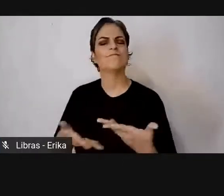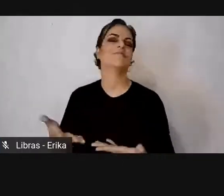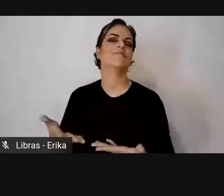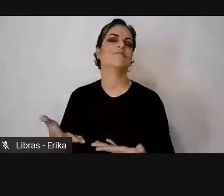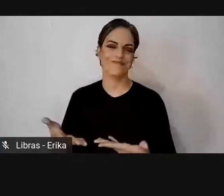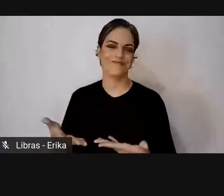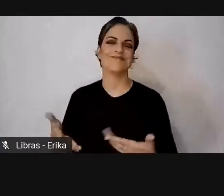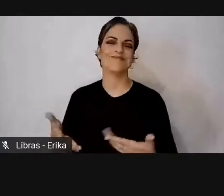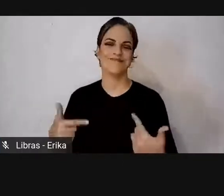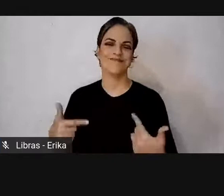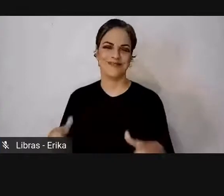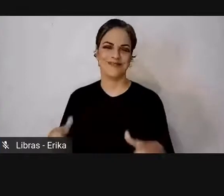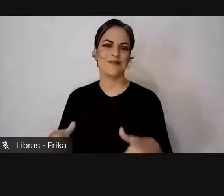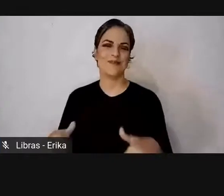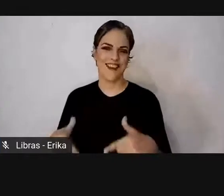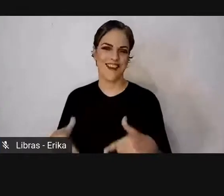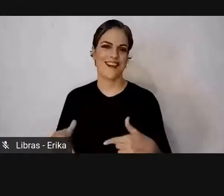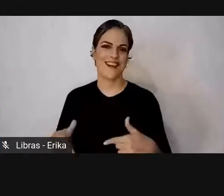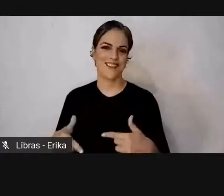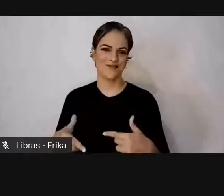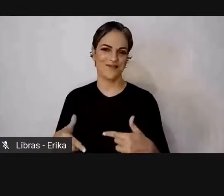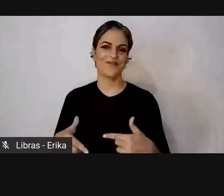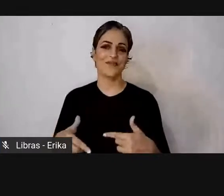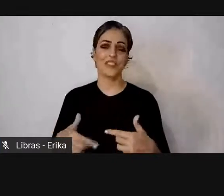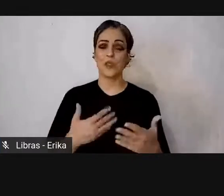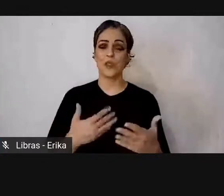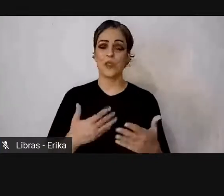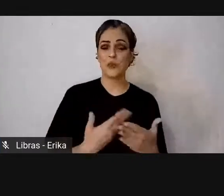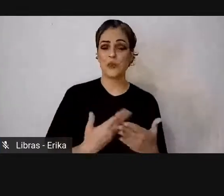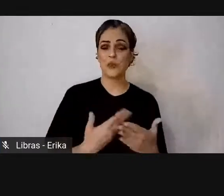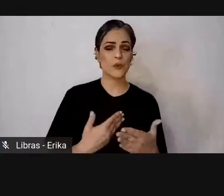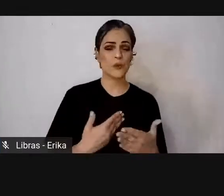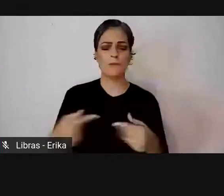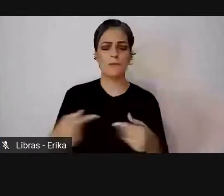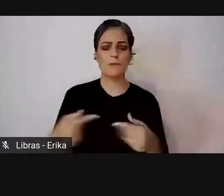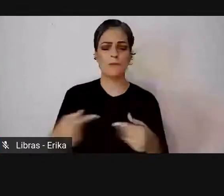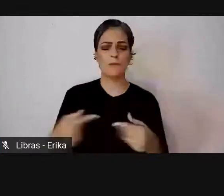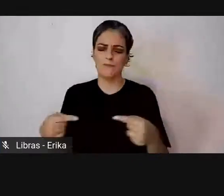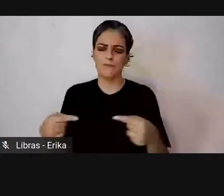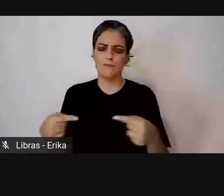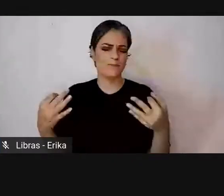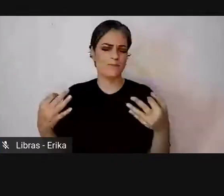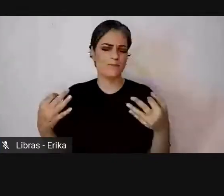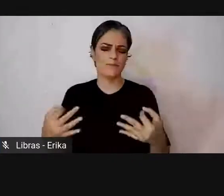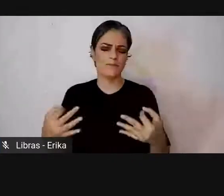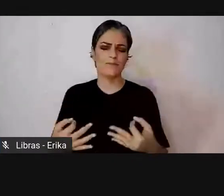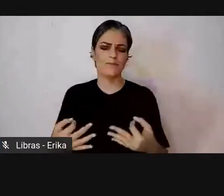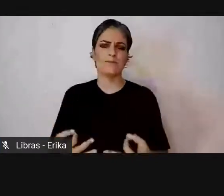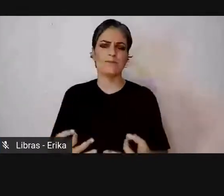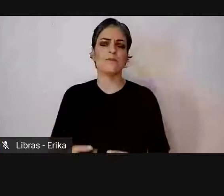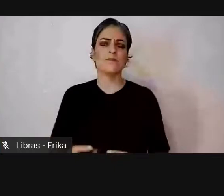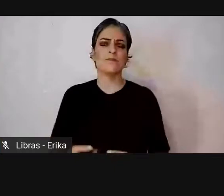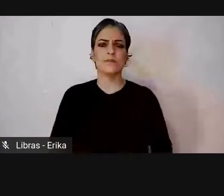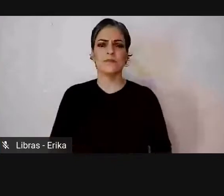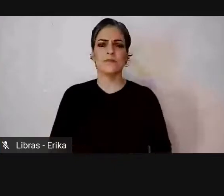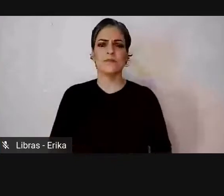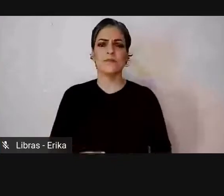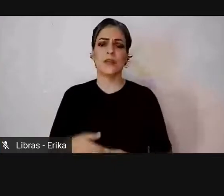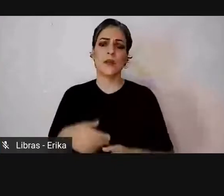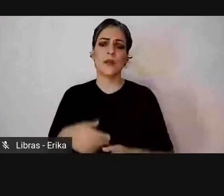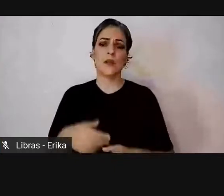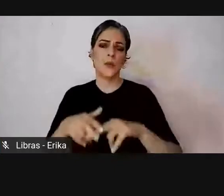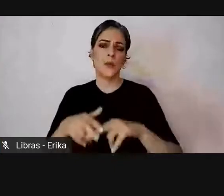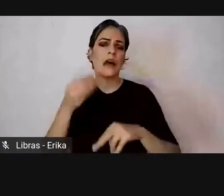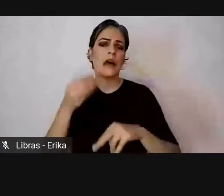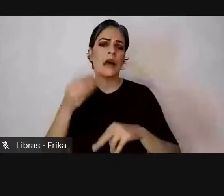muito próximos, você tem que tentar colocar aquela barreira da isenção quando você está no processo investigativo, processo de pesquisa,